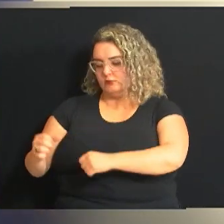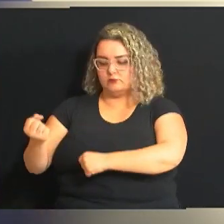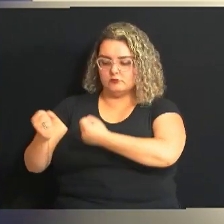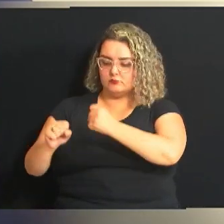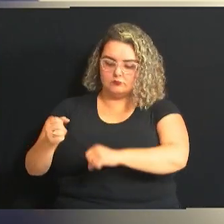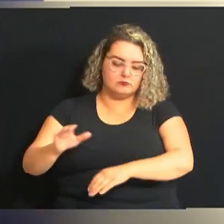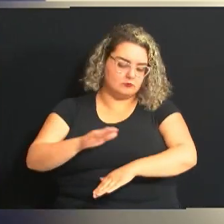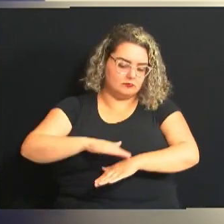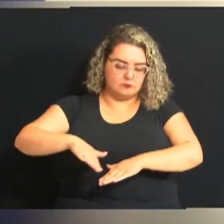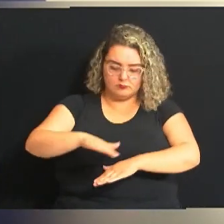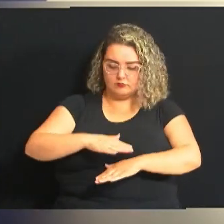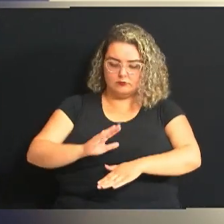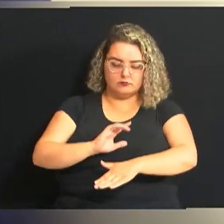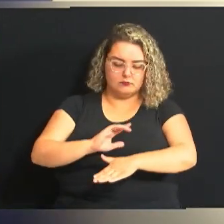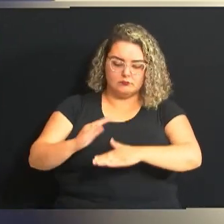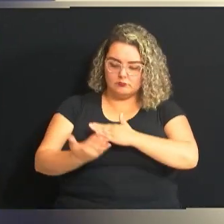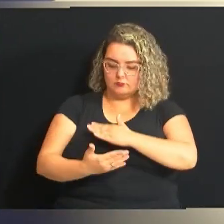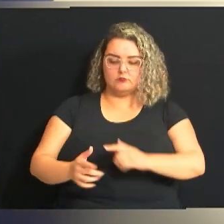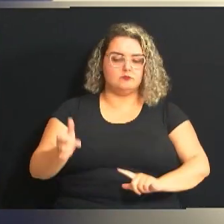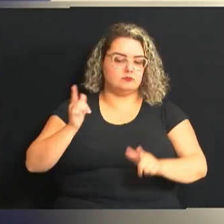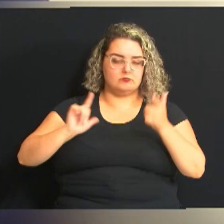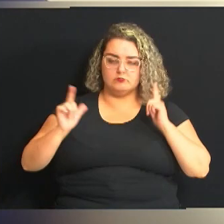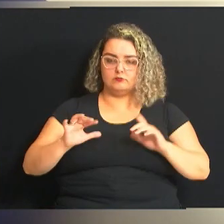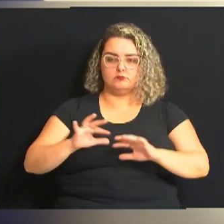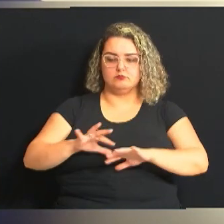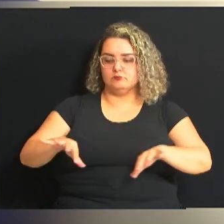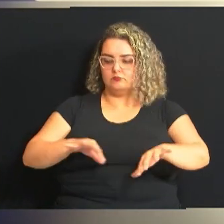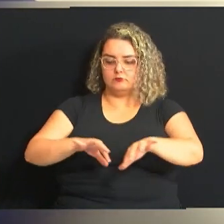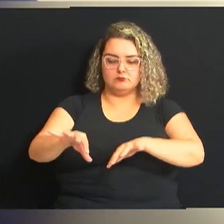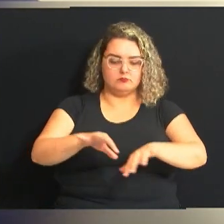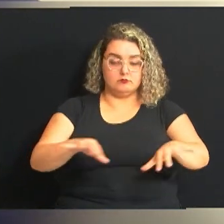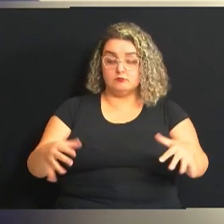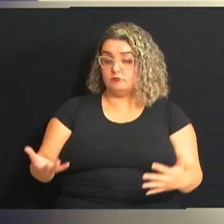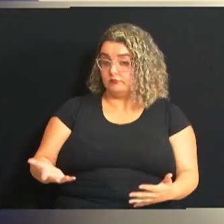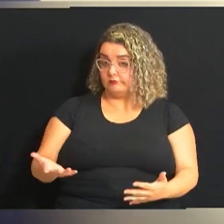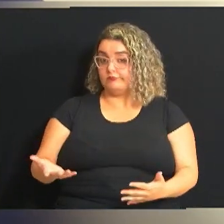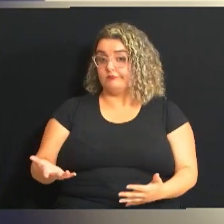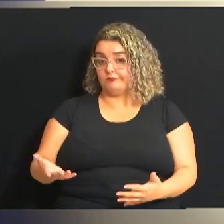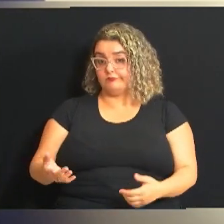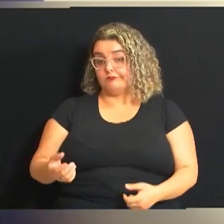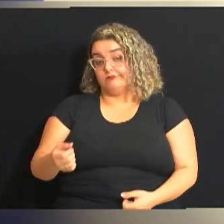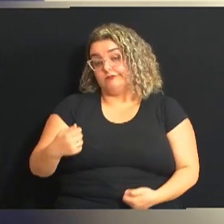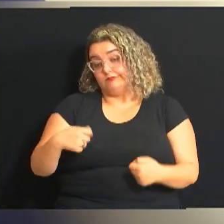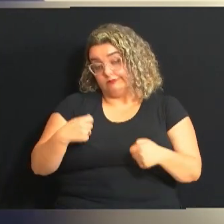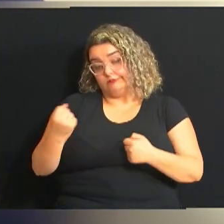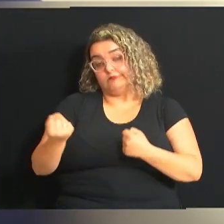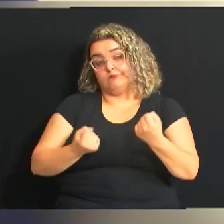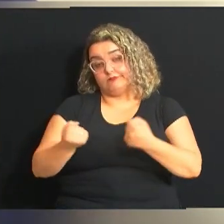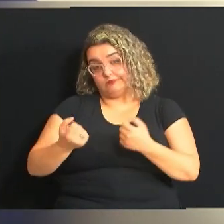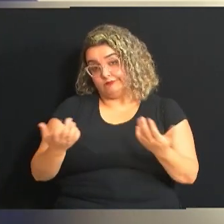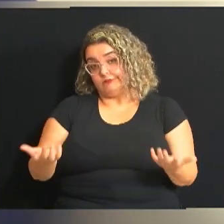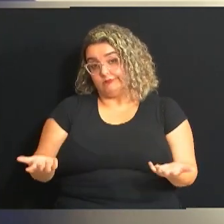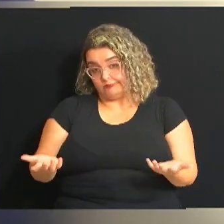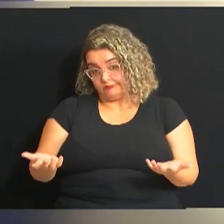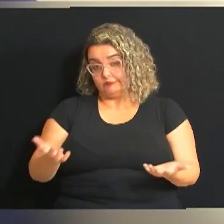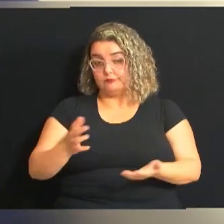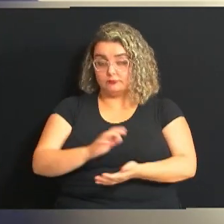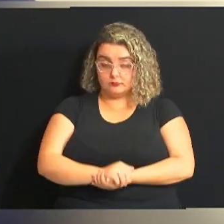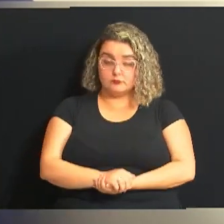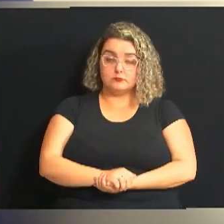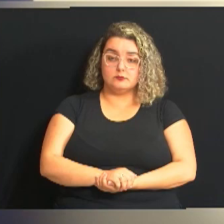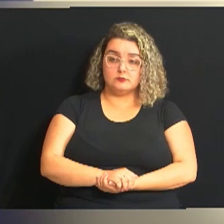lazer, etc. Tudo subdividindo e tendo que fazer o uso do automóvel. Sabe, a gente